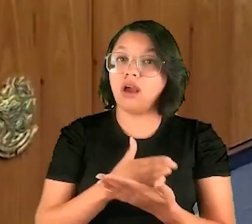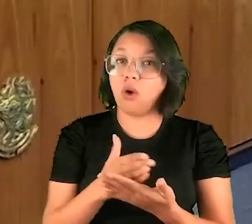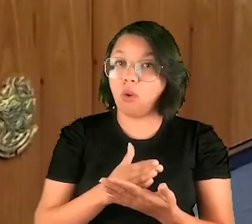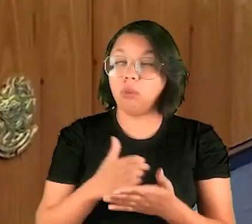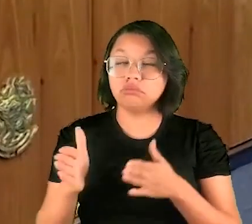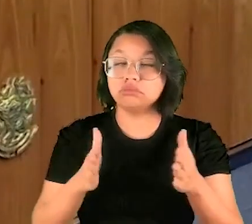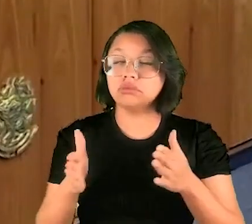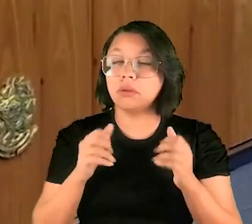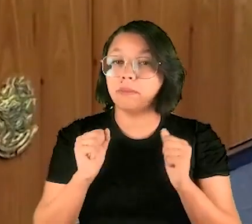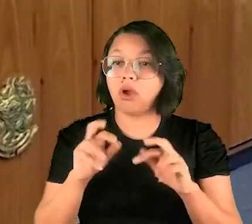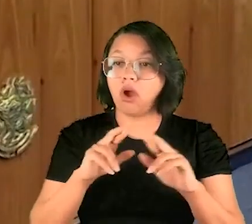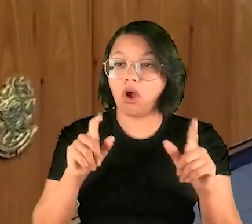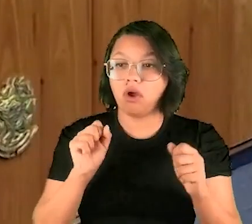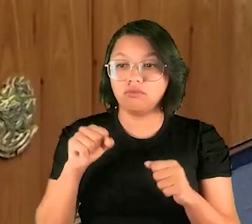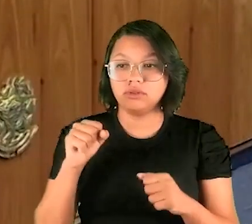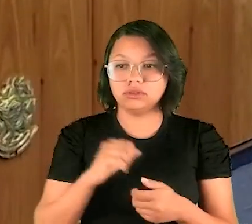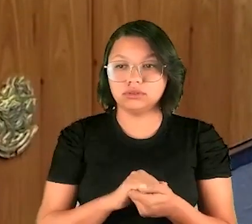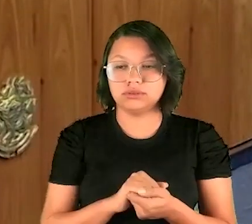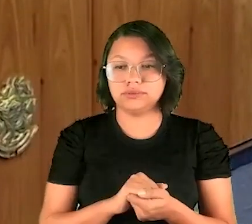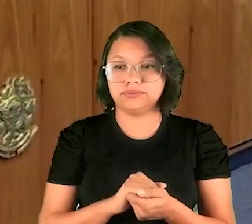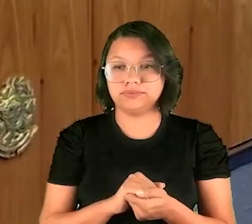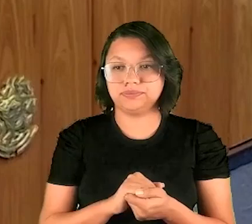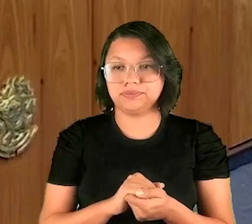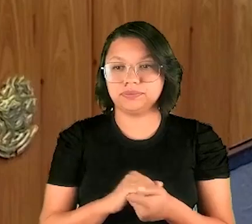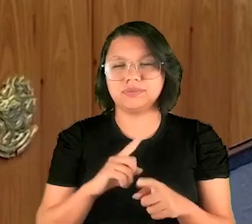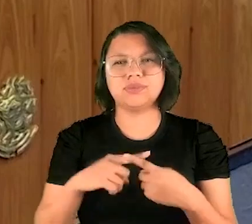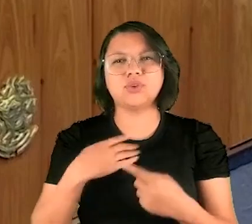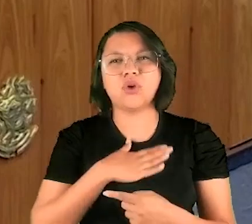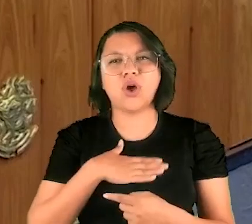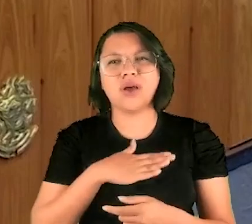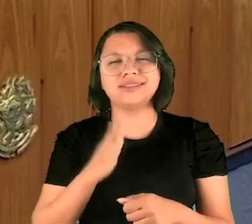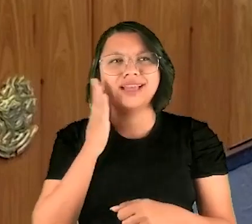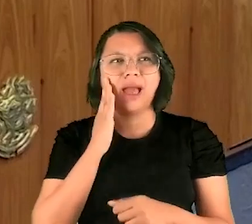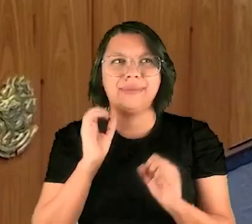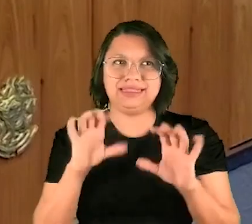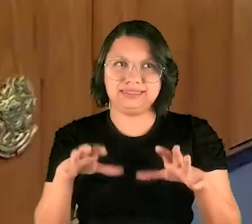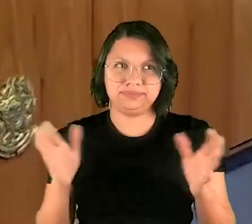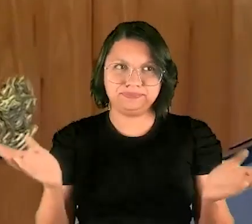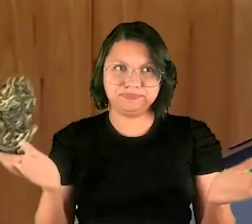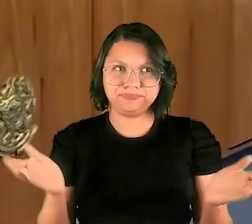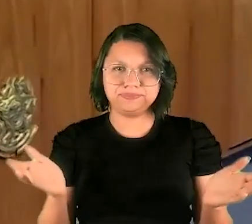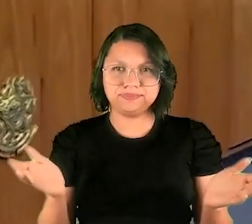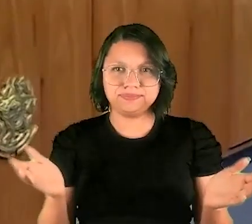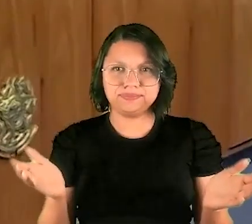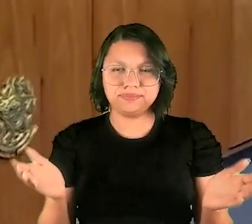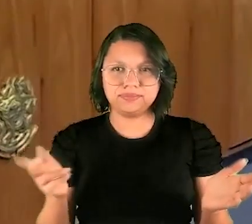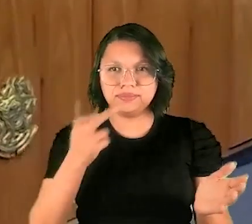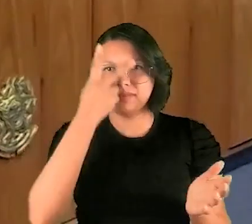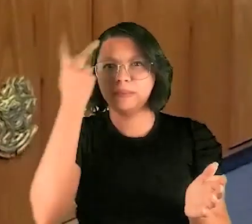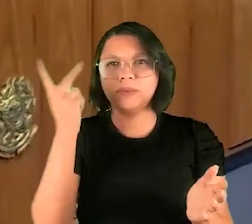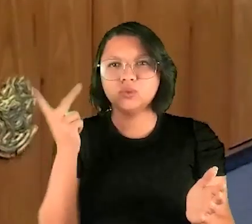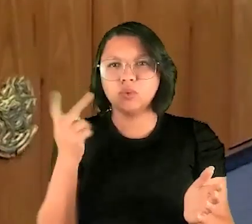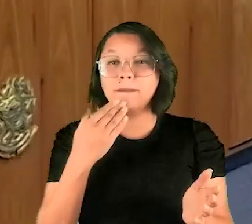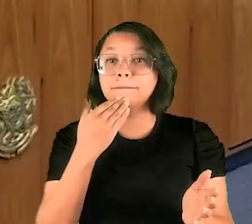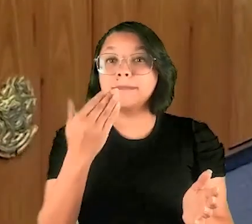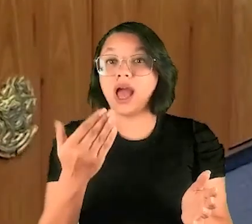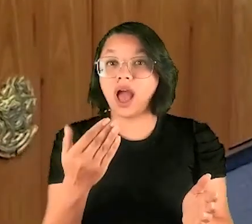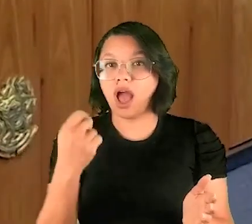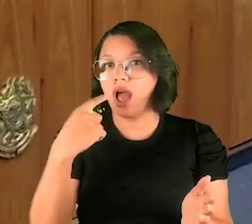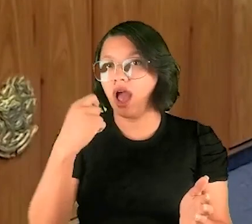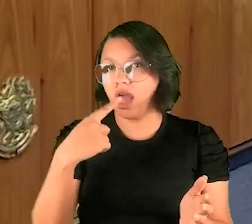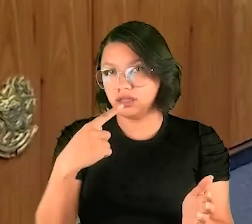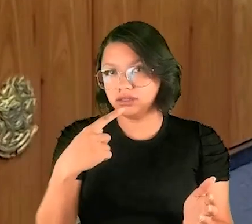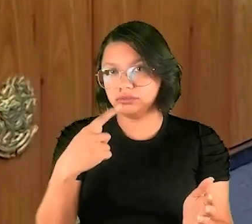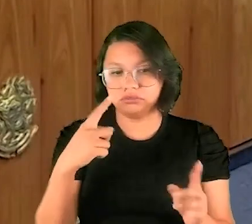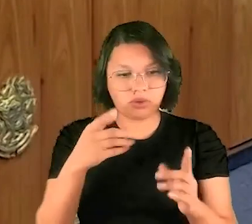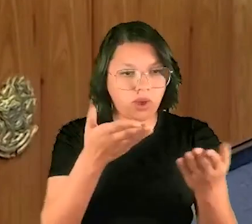fazer diferença, né? Mas eu gostaria de saber assim, a pessoa pede um